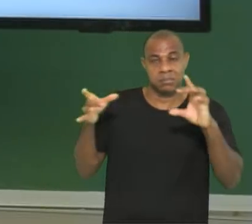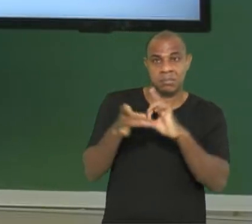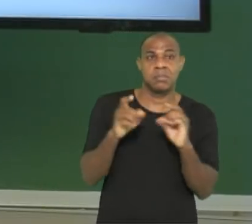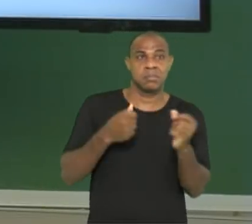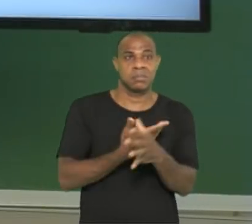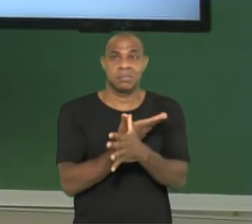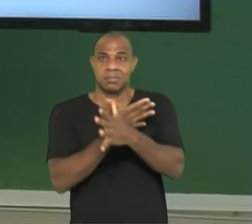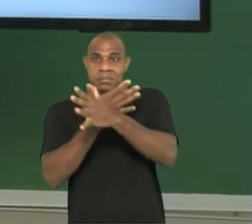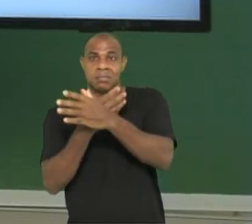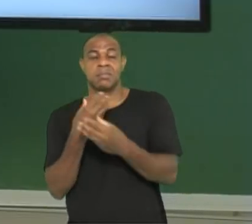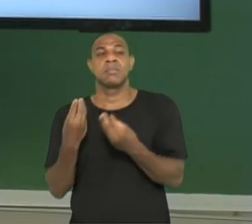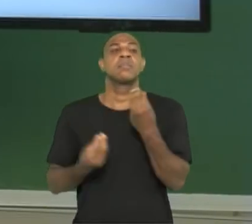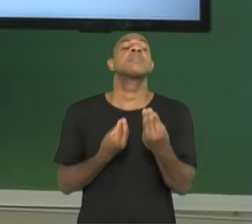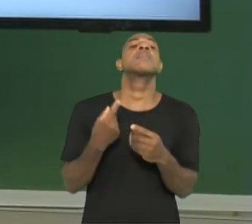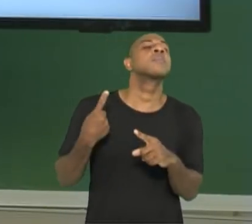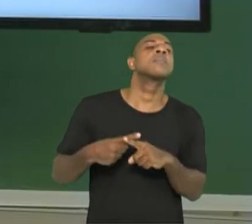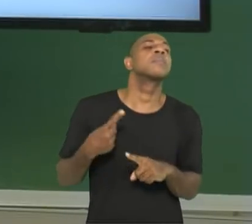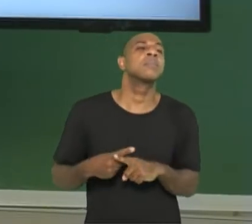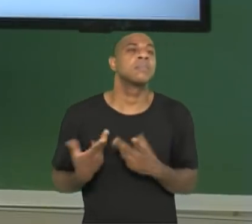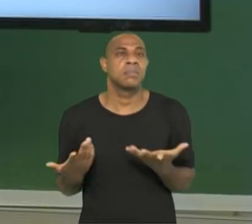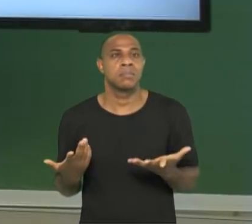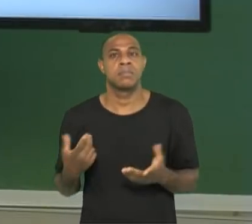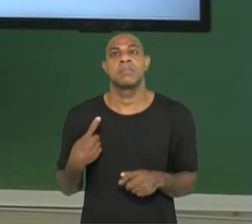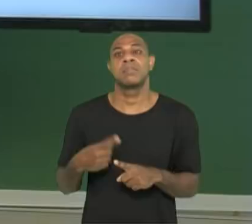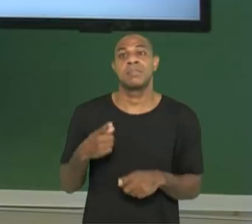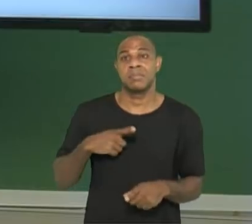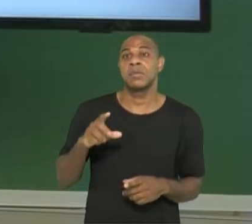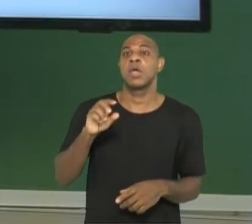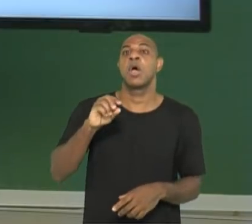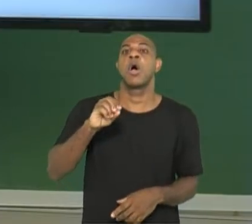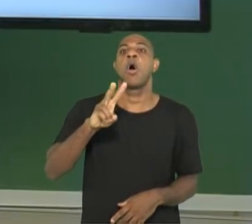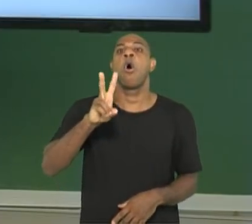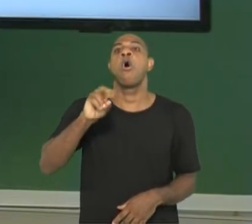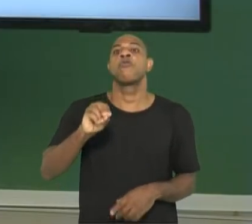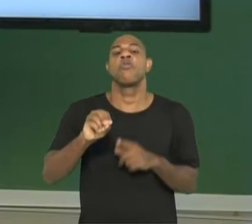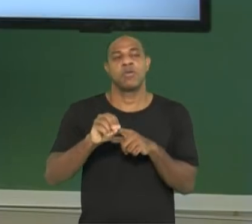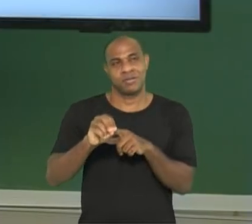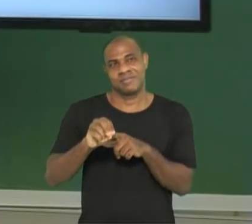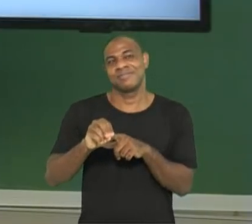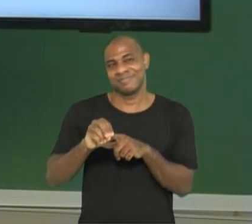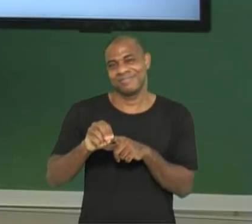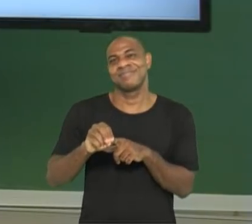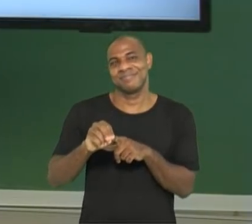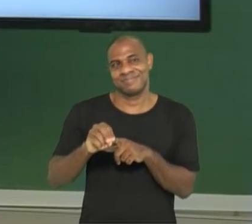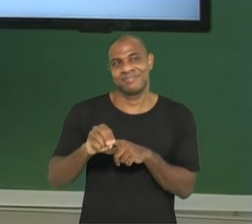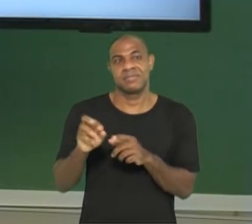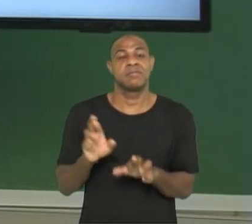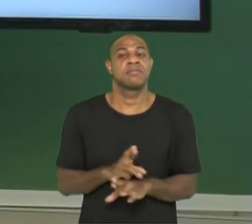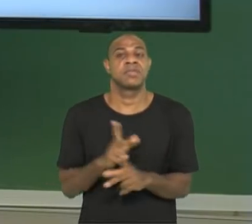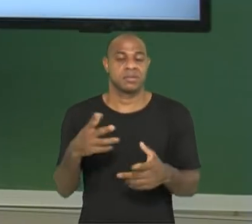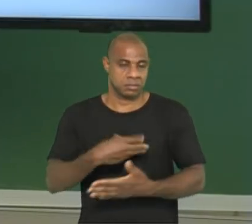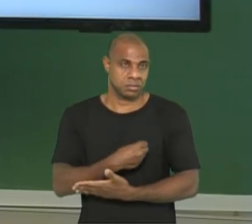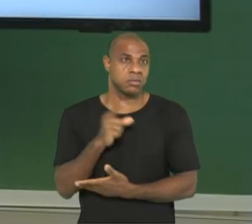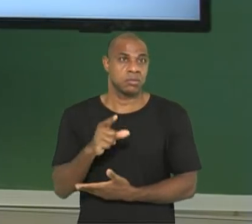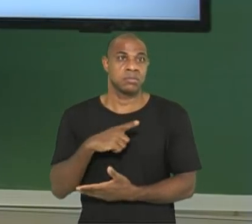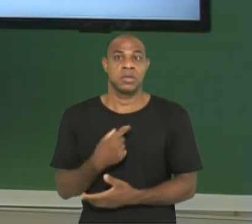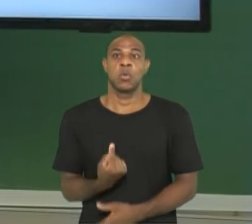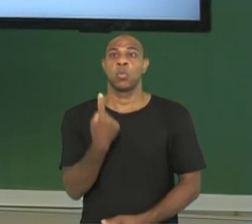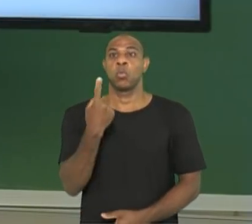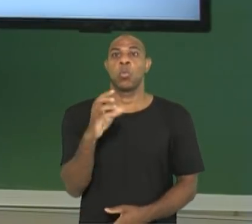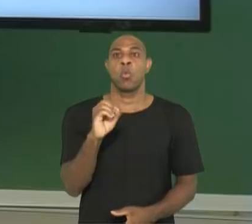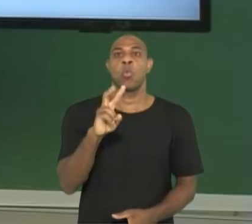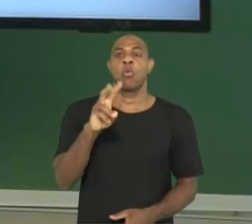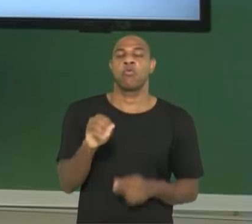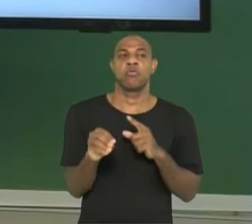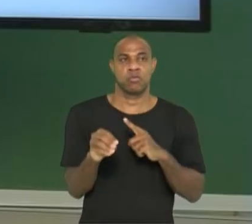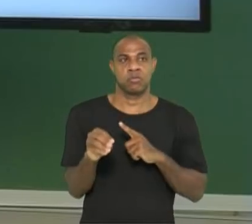aves. Por quê? Porque eles são ovíparos. Então, diferente dos outros mamíferos, eles se reproduzem com ovos.